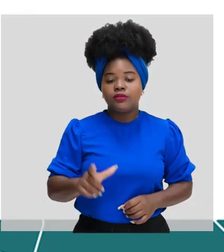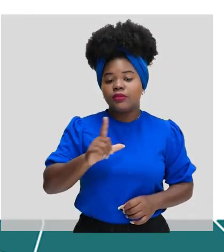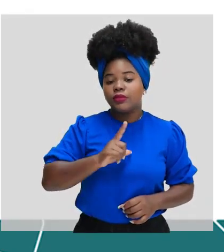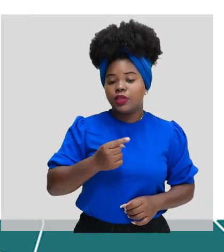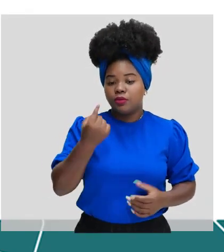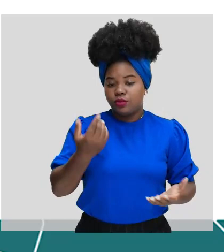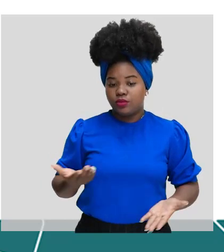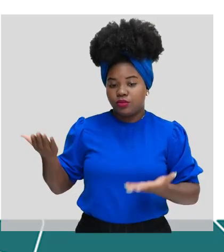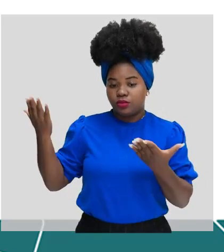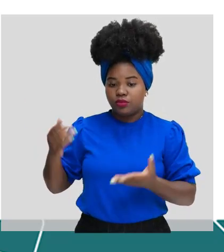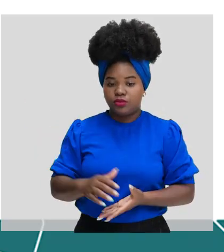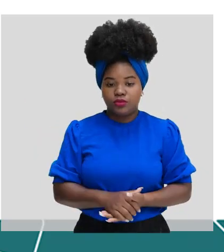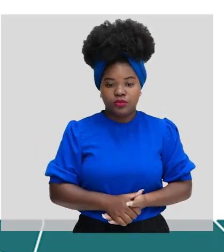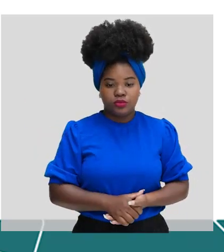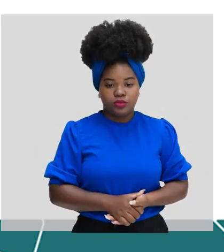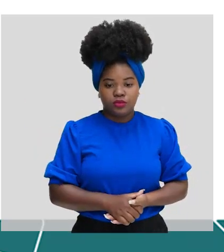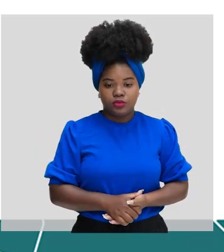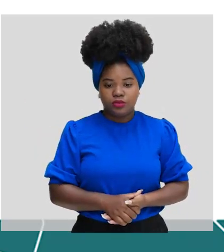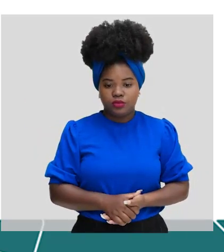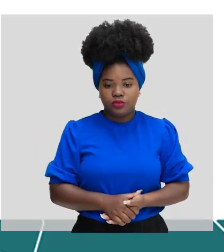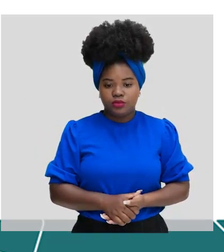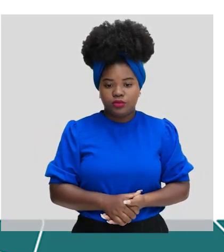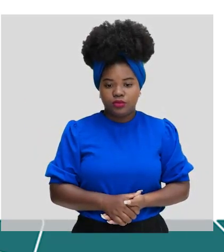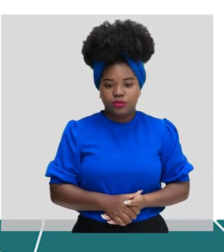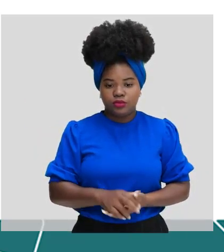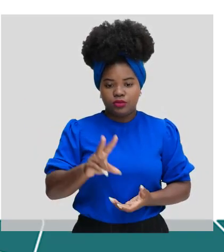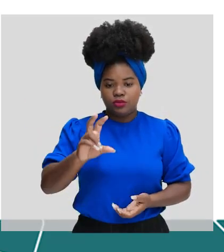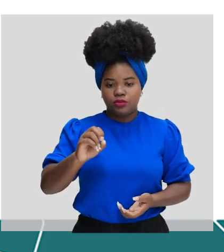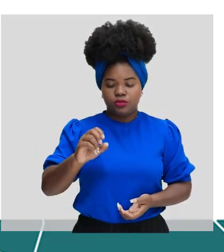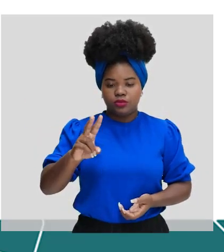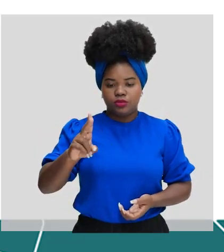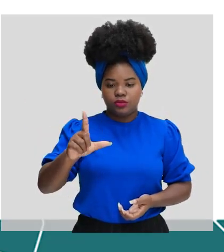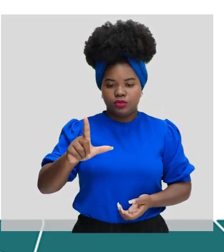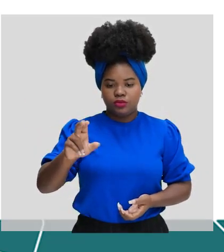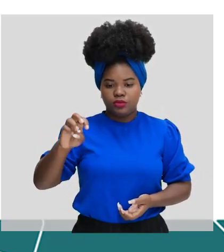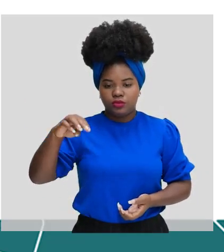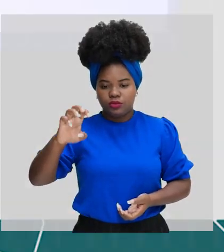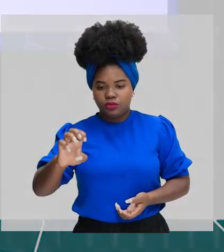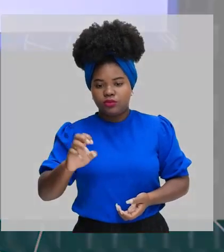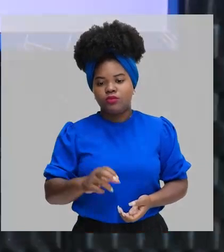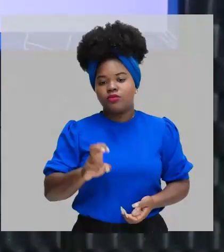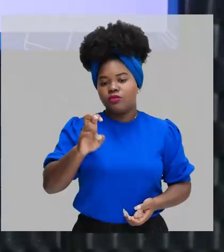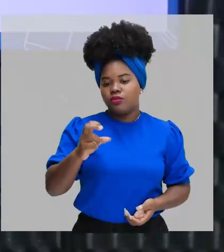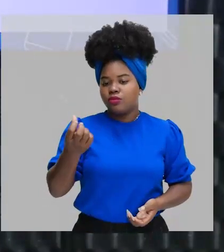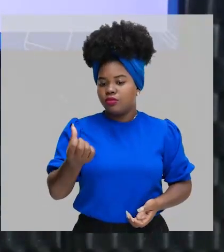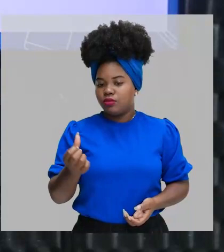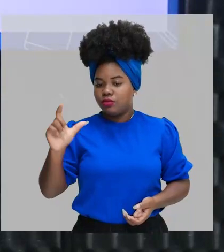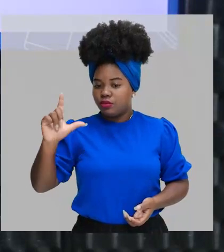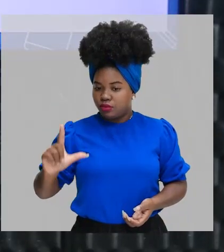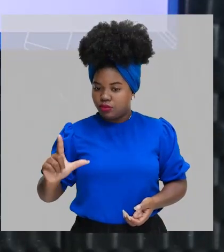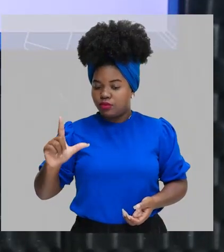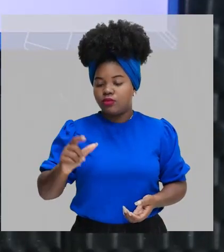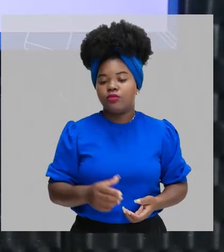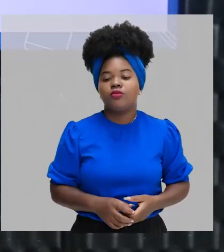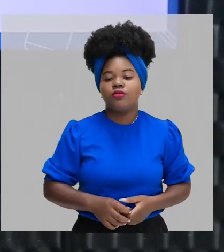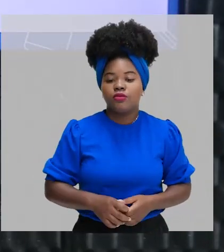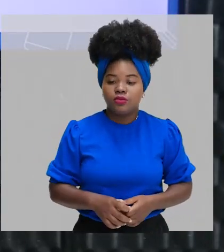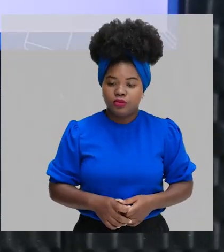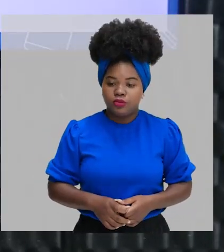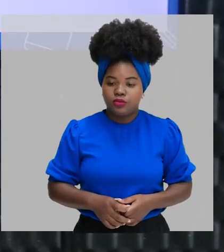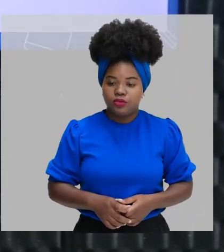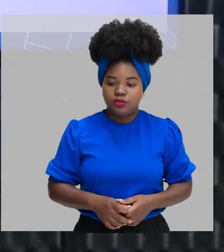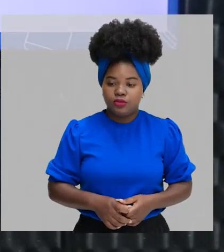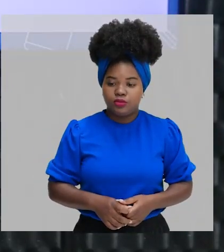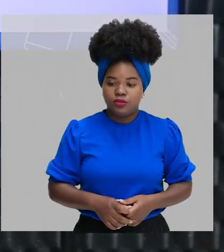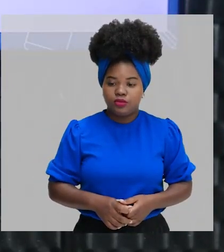volume de 56 litros de metano, conhecido como CH4, são completamente queimados no ar,